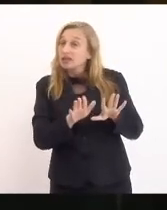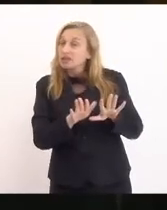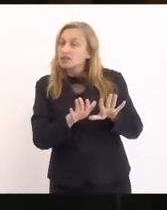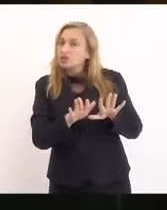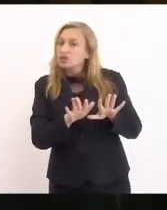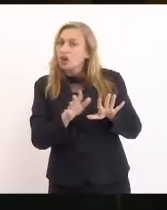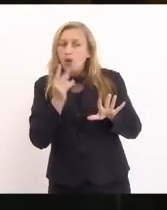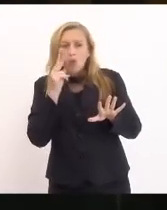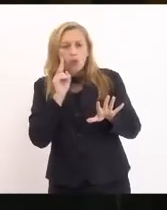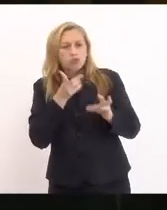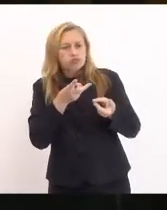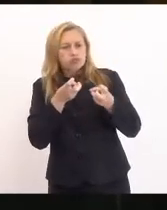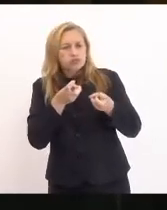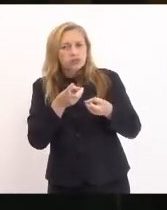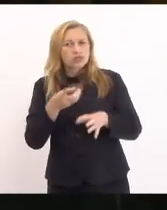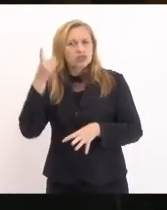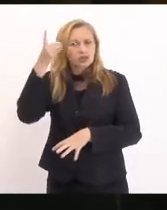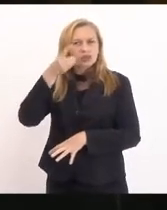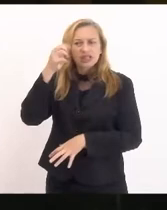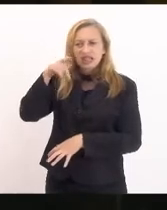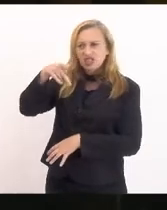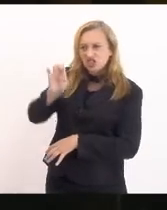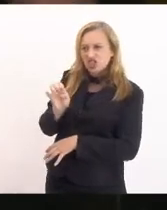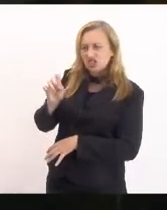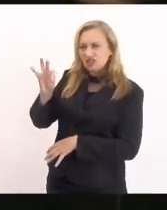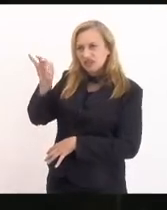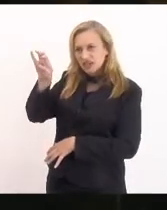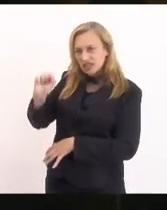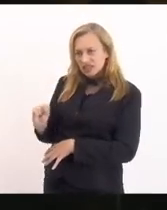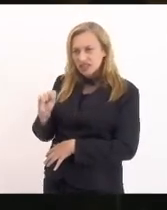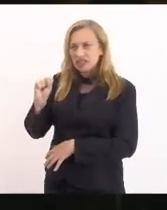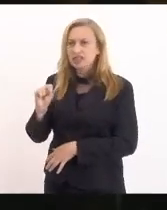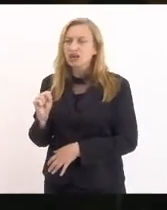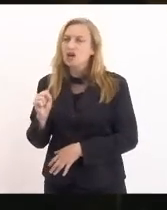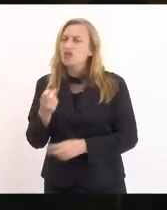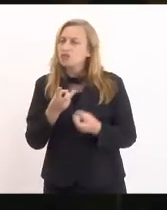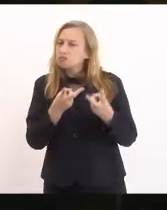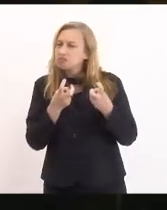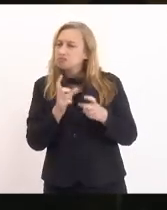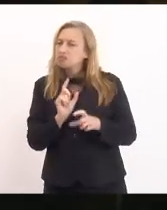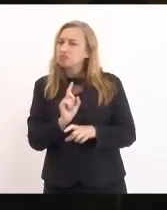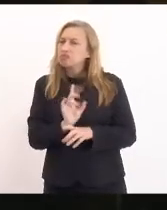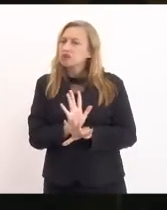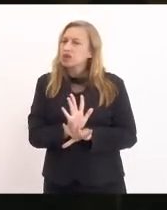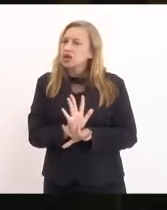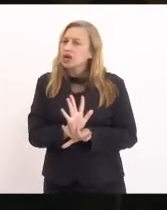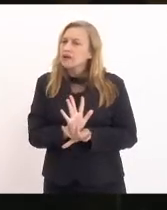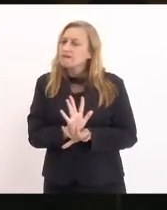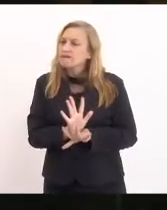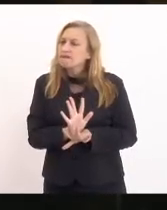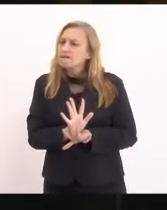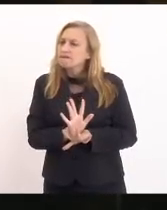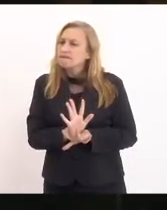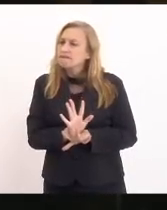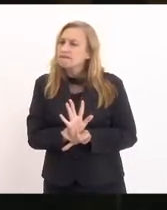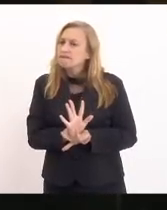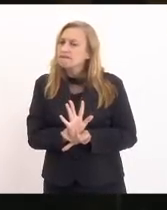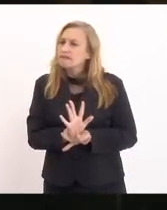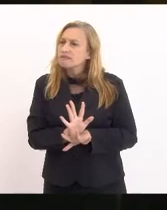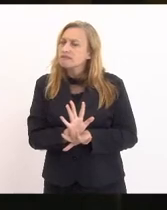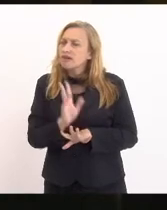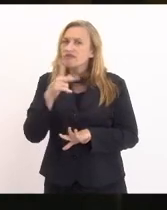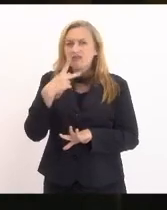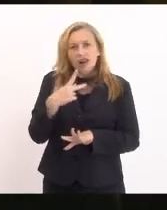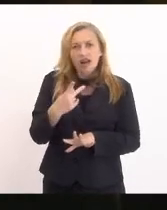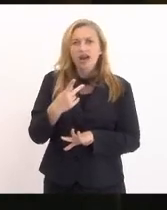fico inclinado, porém, deputado Alexandre Freitas, circulando aqui no plenário, fico inclinado, porém, a tratar,